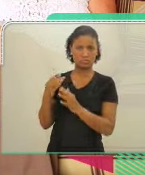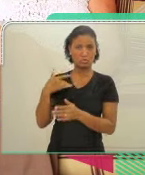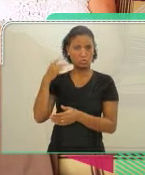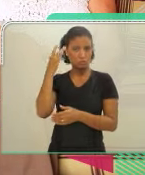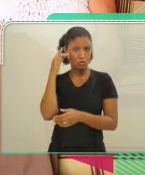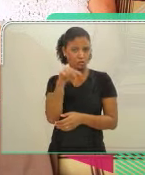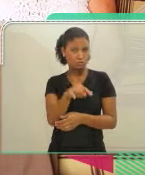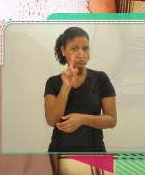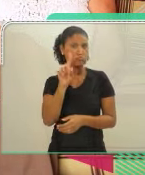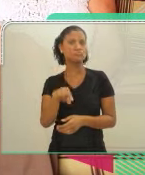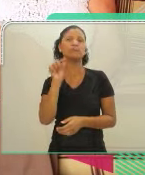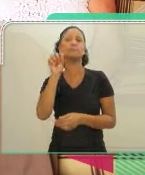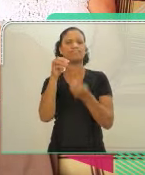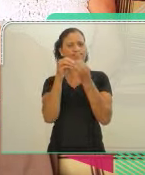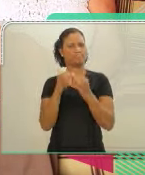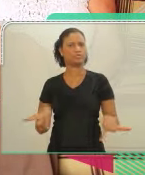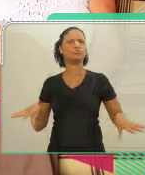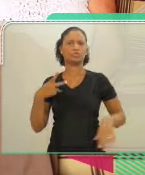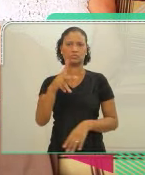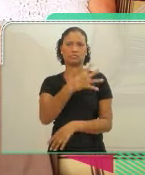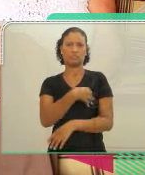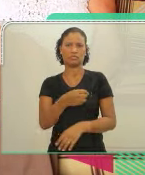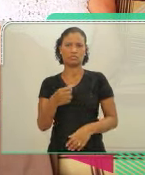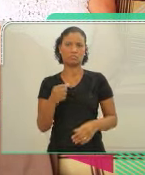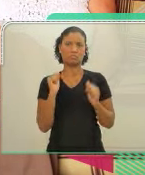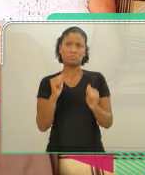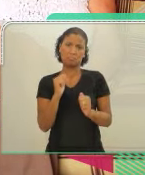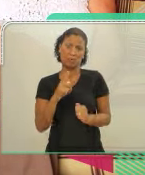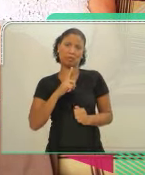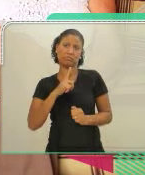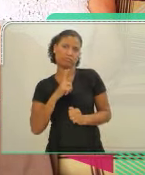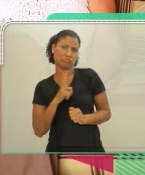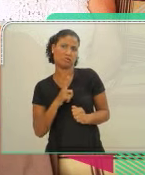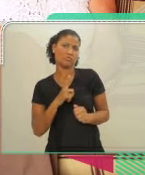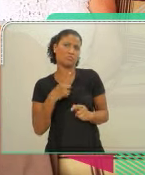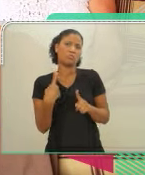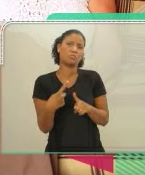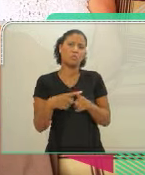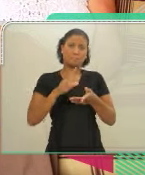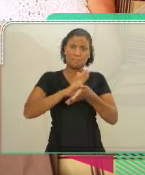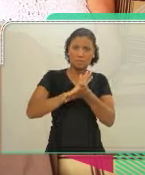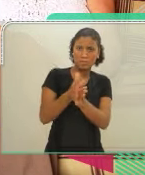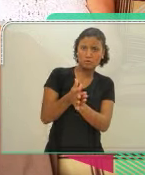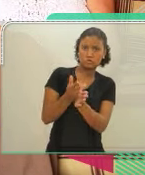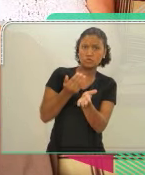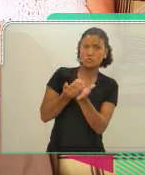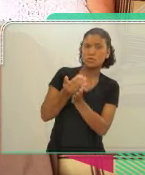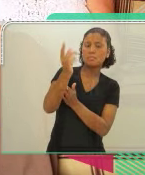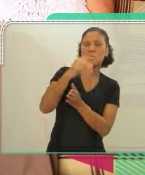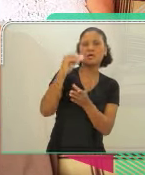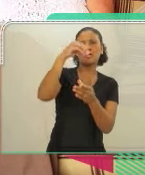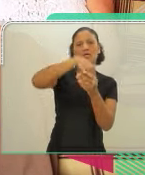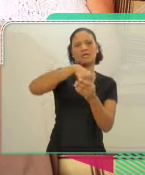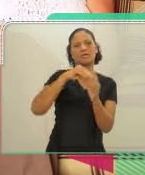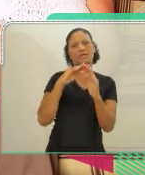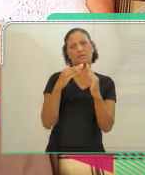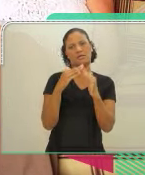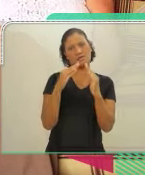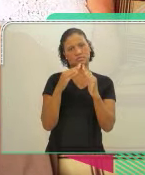preconceito em casa. Porque eu acho que isso é o maior prejuízo que seu filho pode ter.